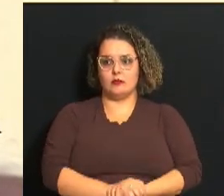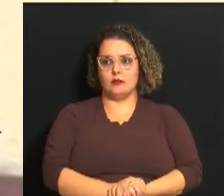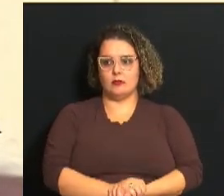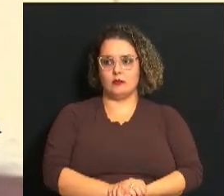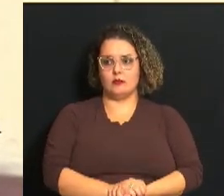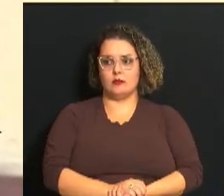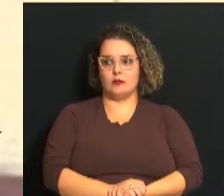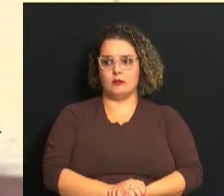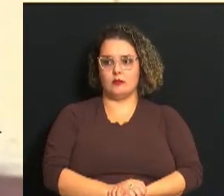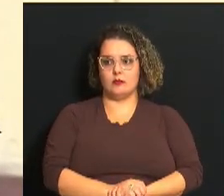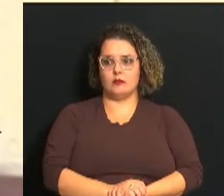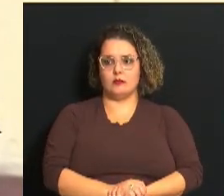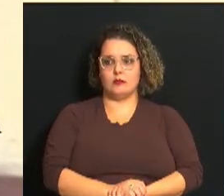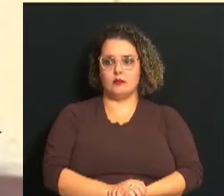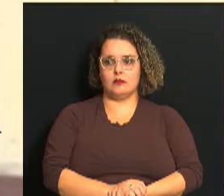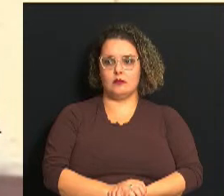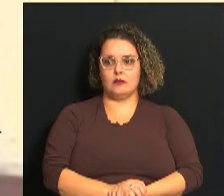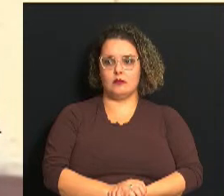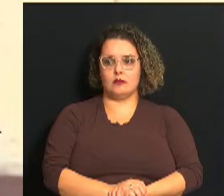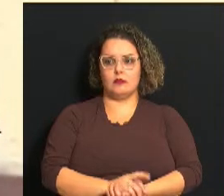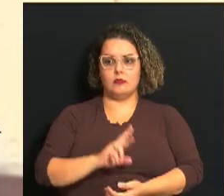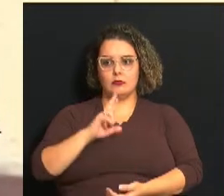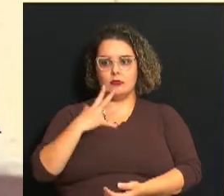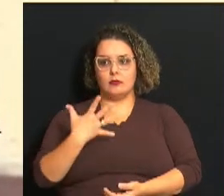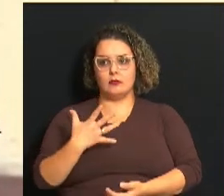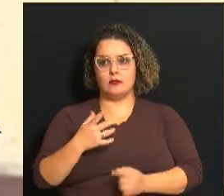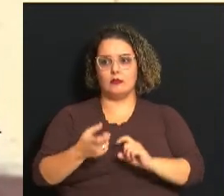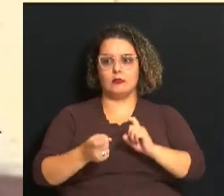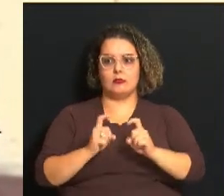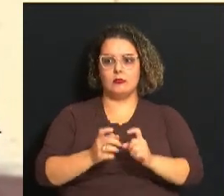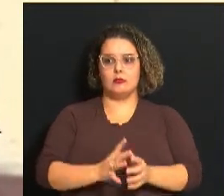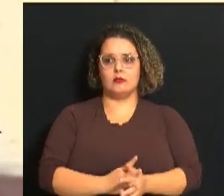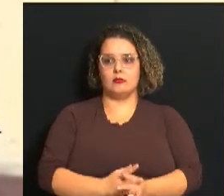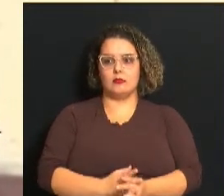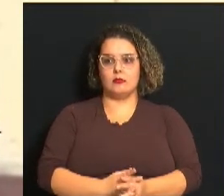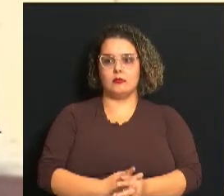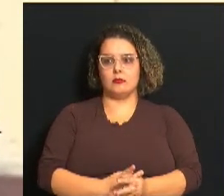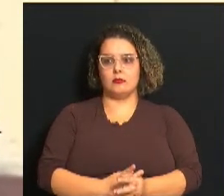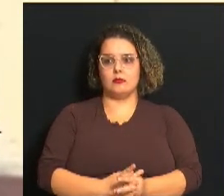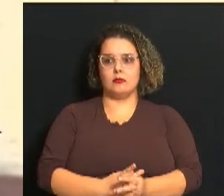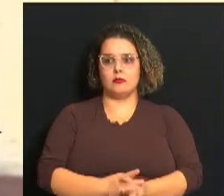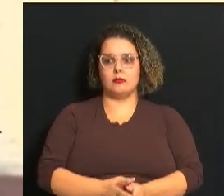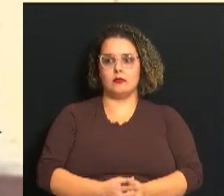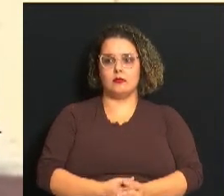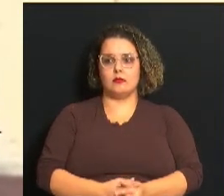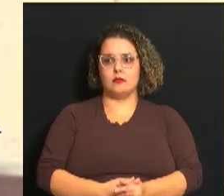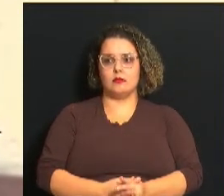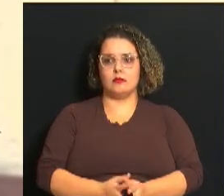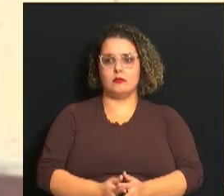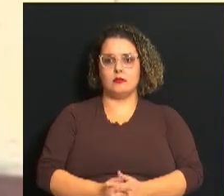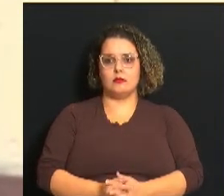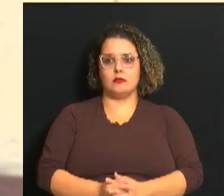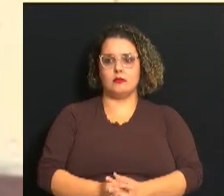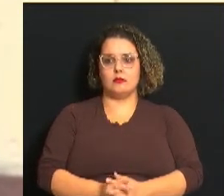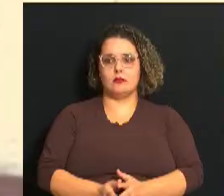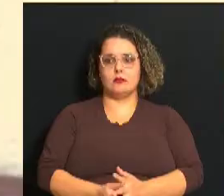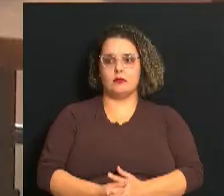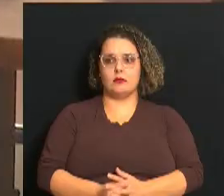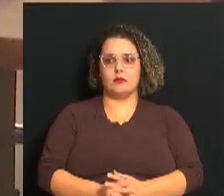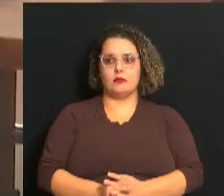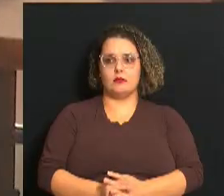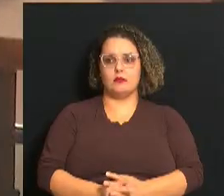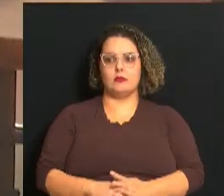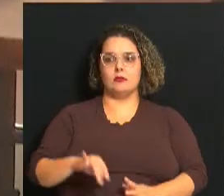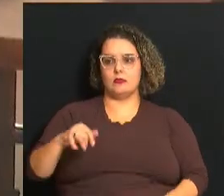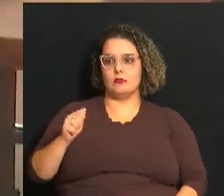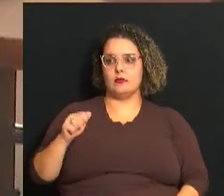um resultado dessa dessa reunião e aí com quem eu falo quem passa quem quer falar primeiro para ter